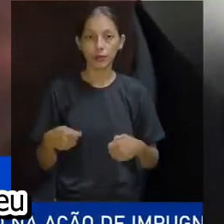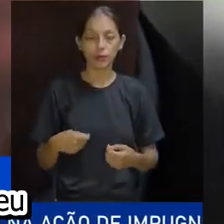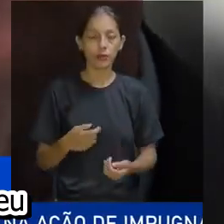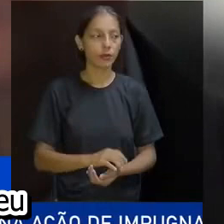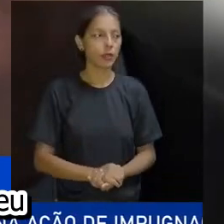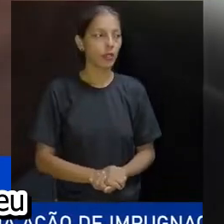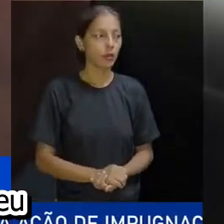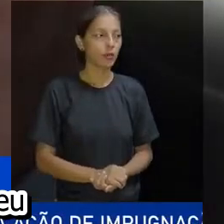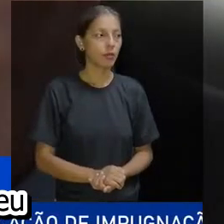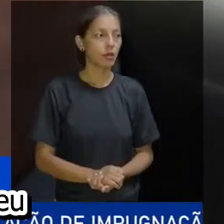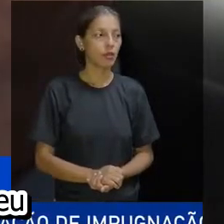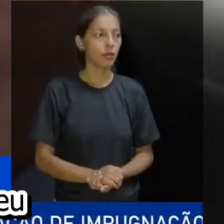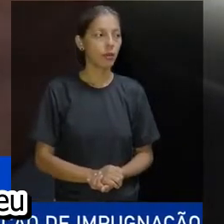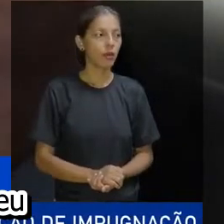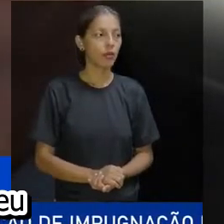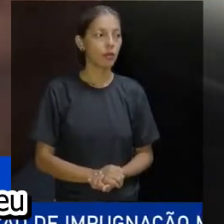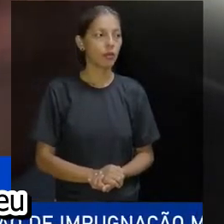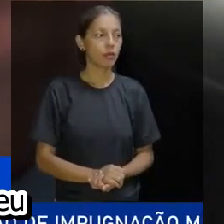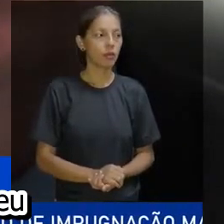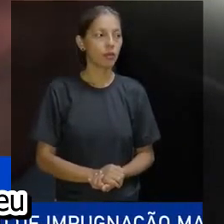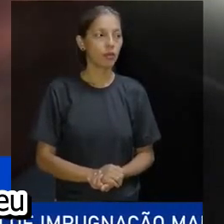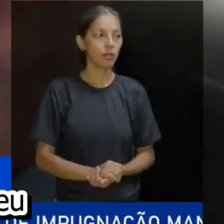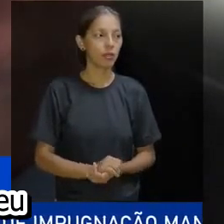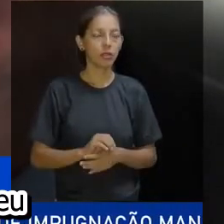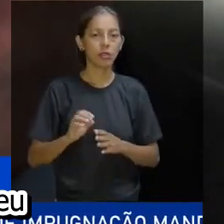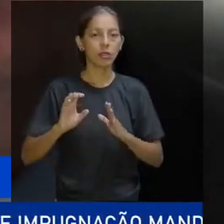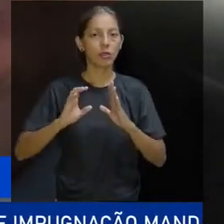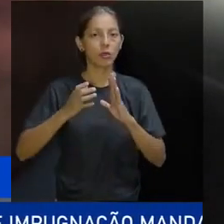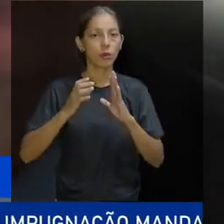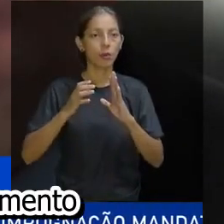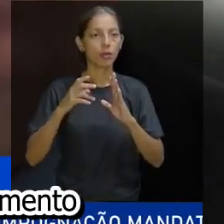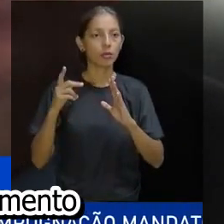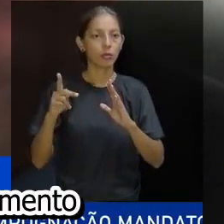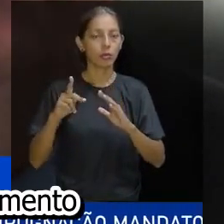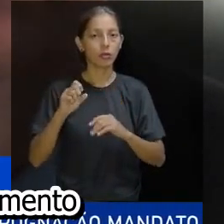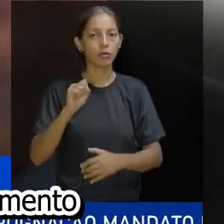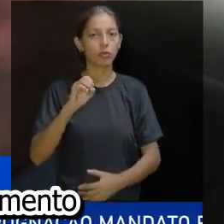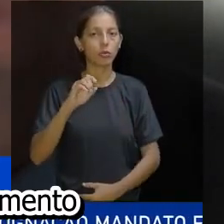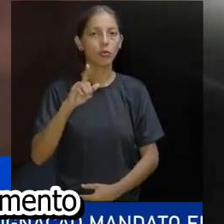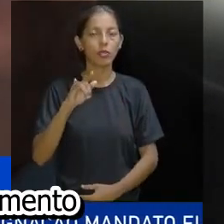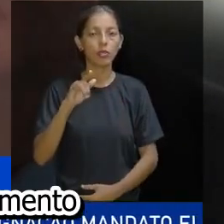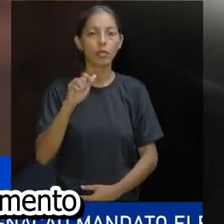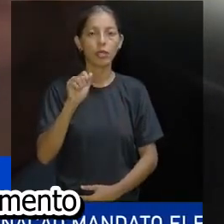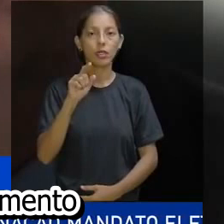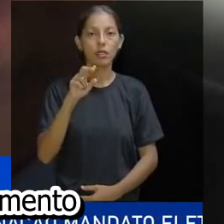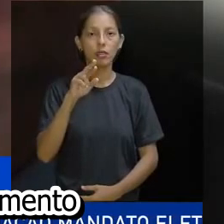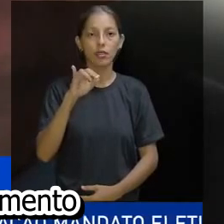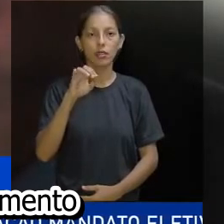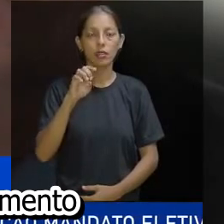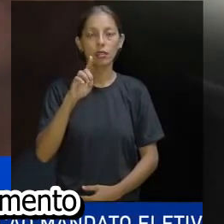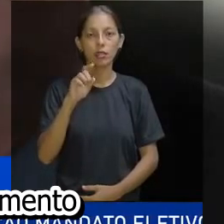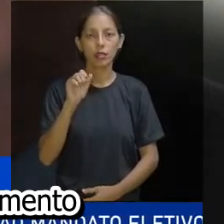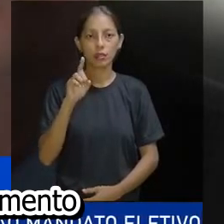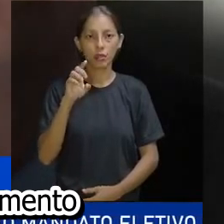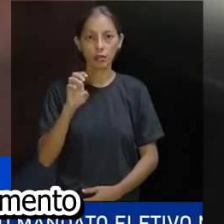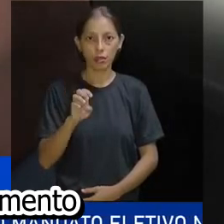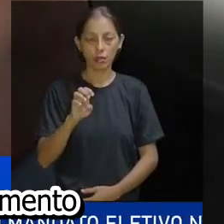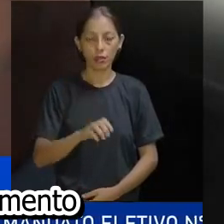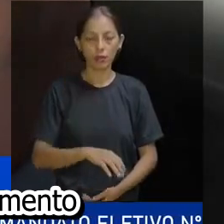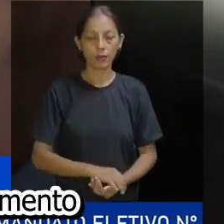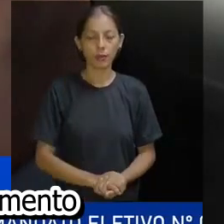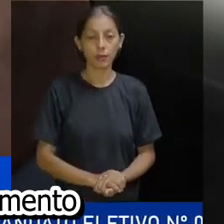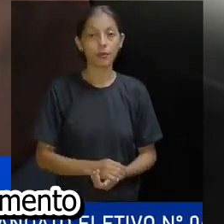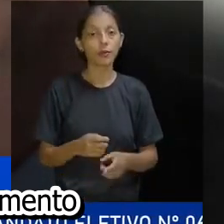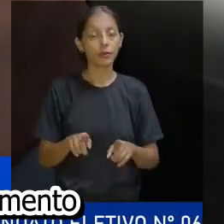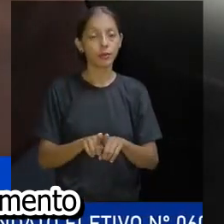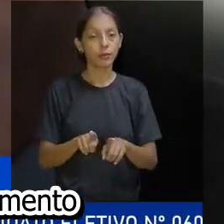epítome, debateu as premissas dos autores nos seguintes termos. Abro aspas. Para a distribuição do Fundo Especial de